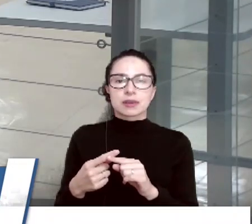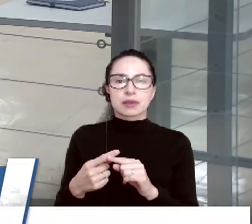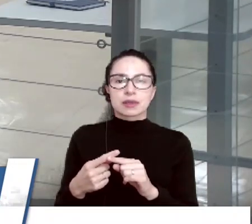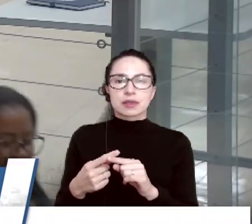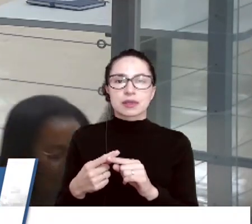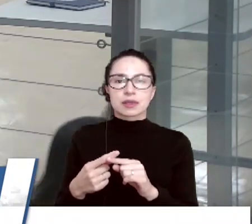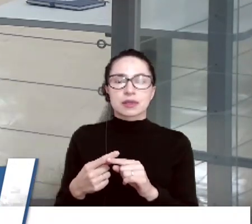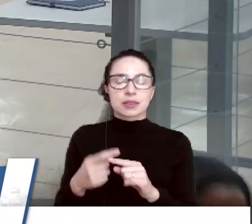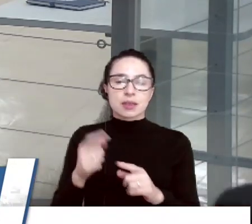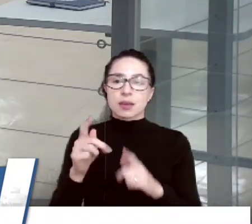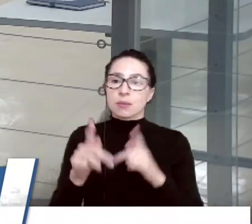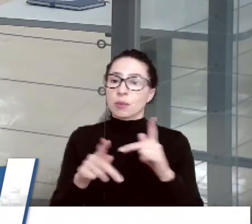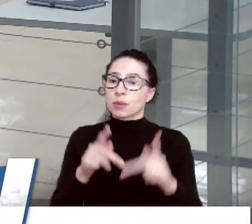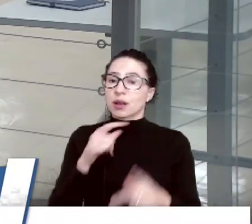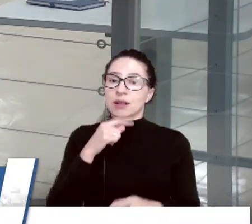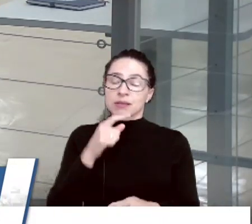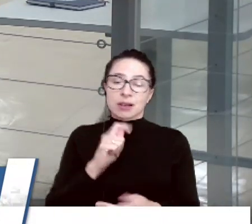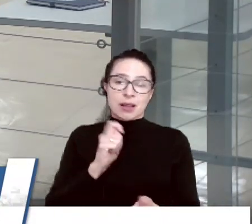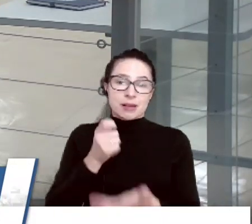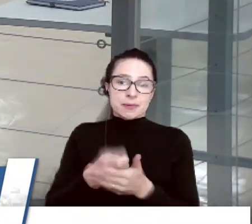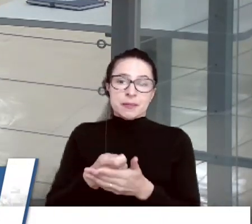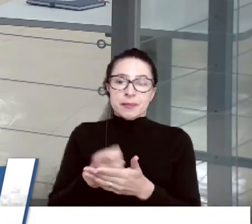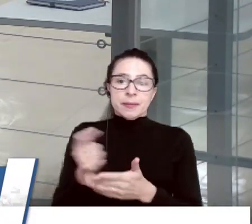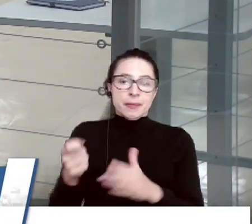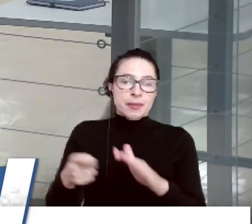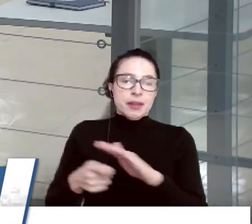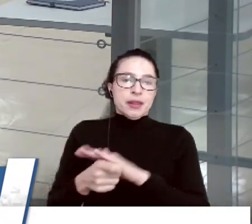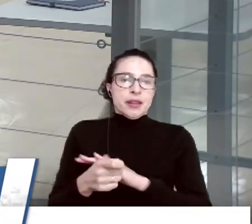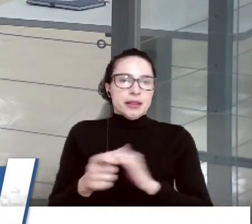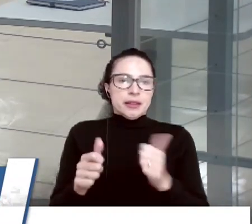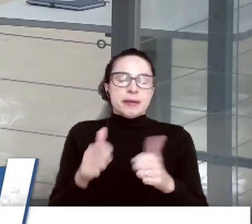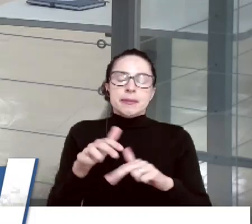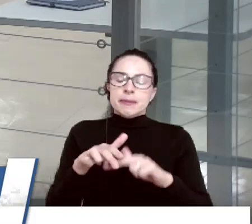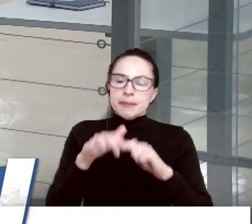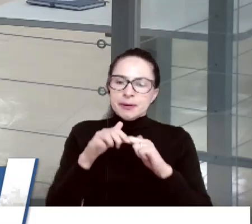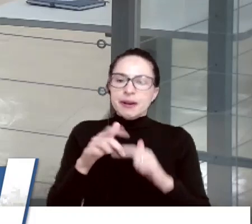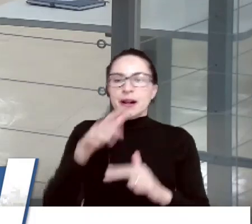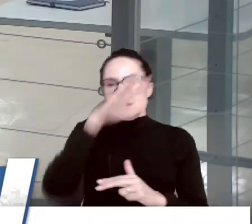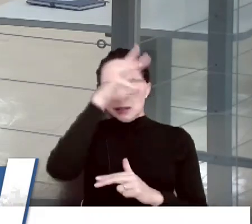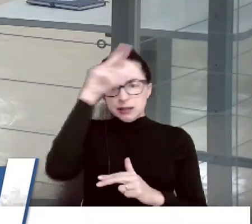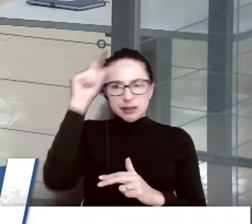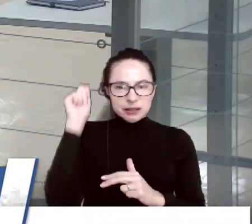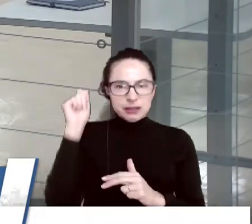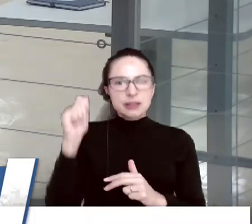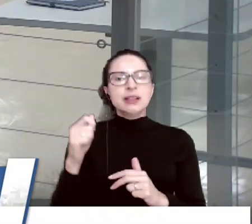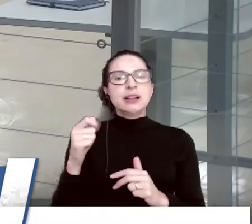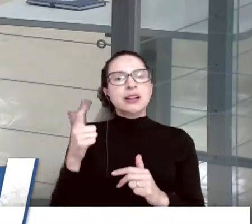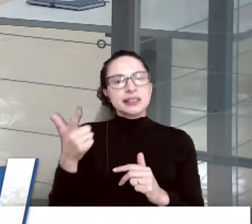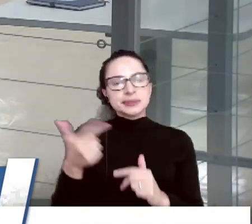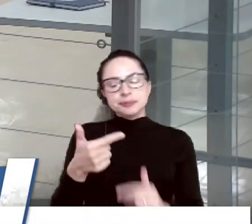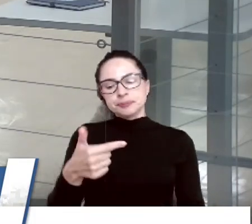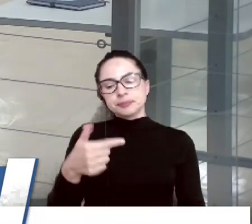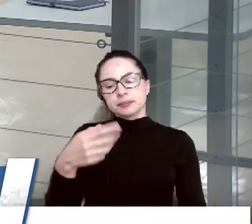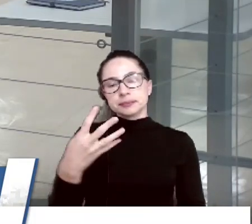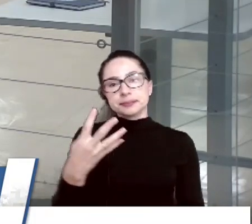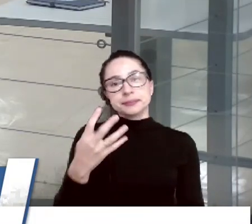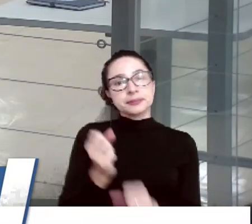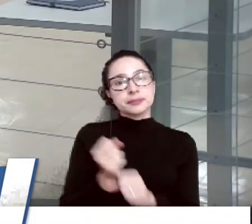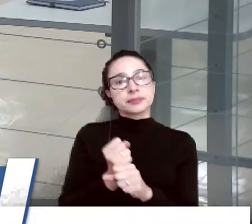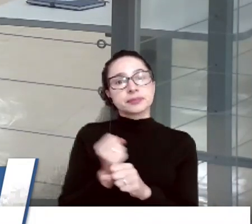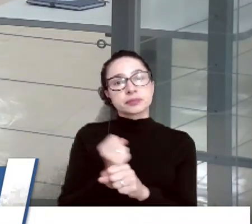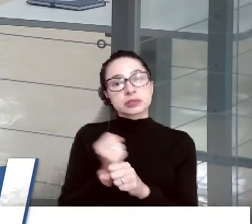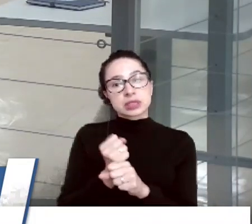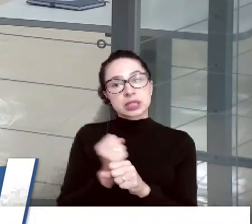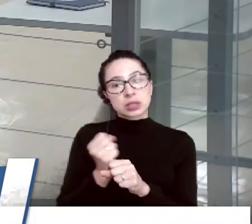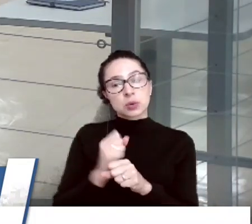A população não pode pagar aquele investimento. Por isso que Manaus, 24 anos